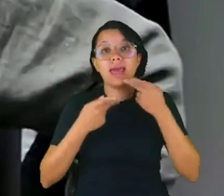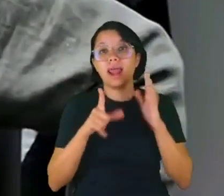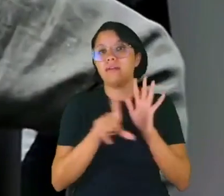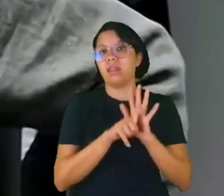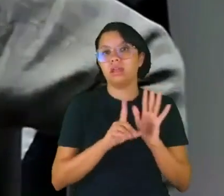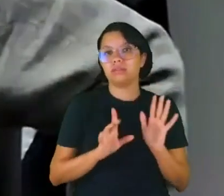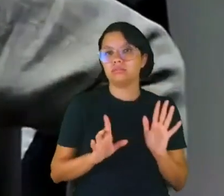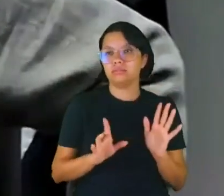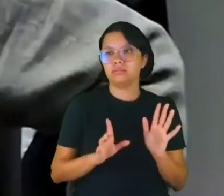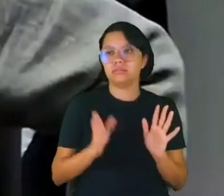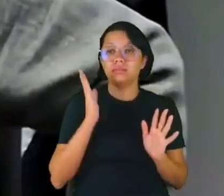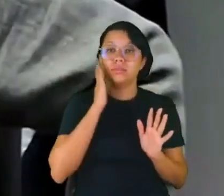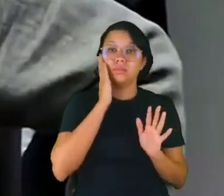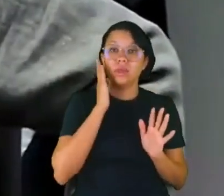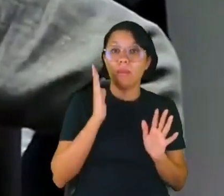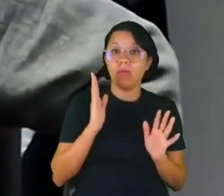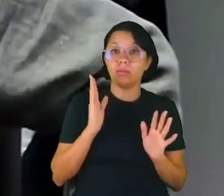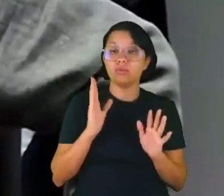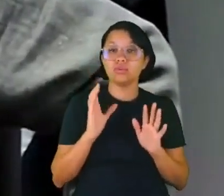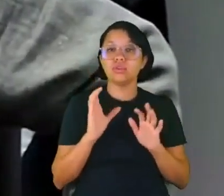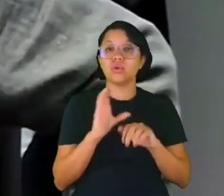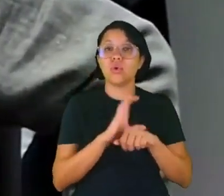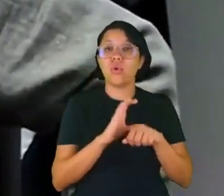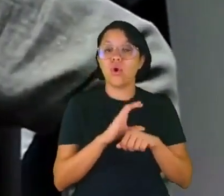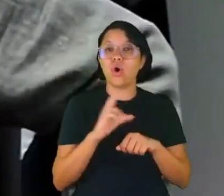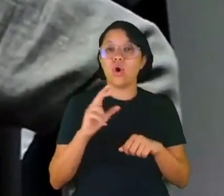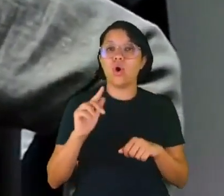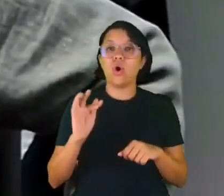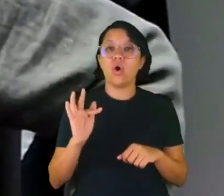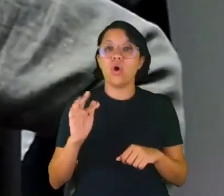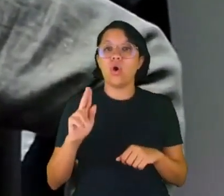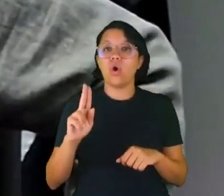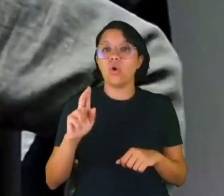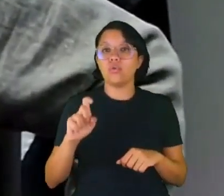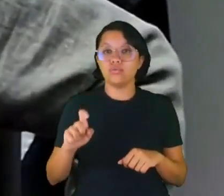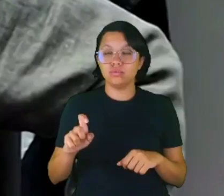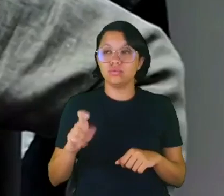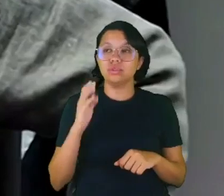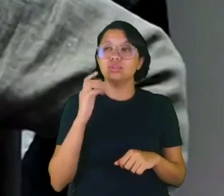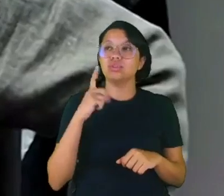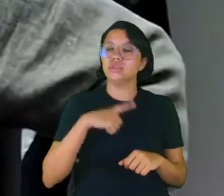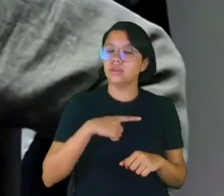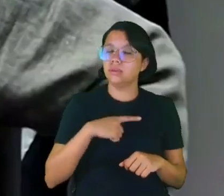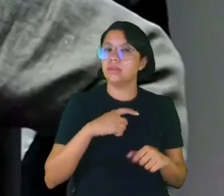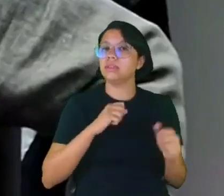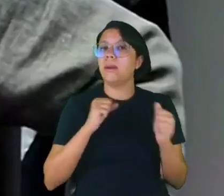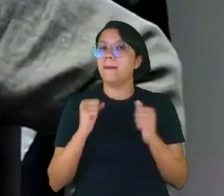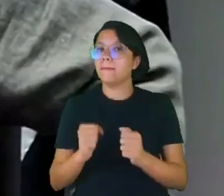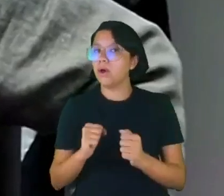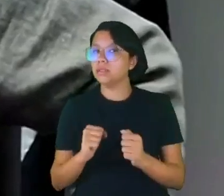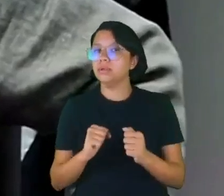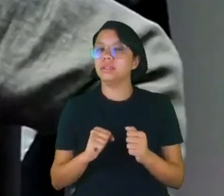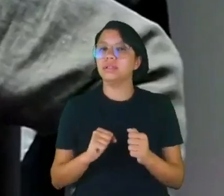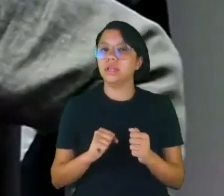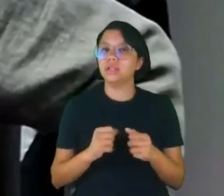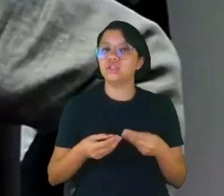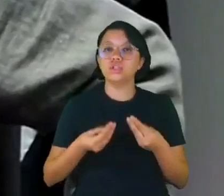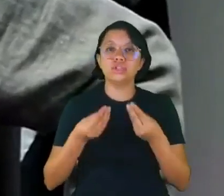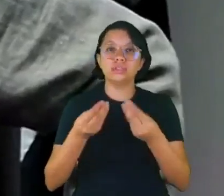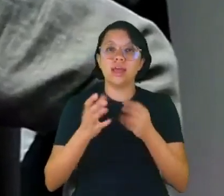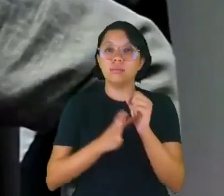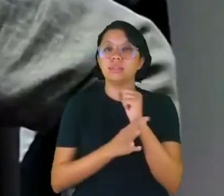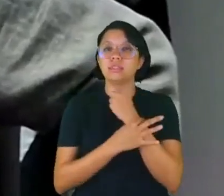lei. E nós sabemos que com o Código Fux, nós tivemos essa possibilidade efetiva de dar